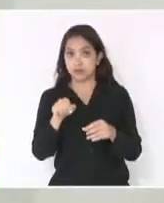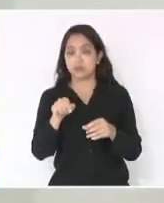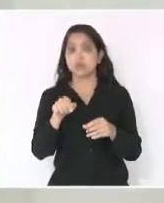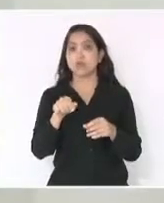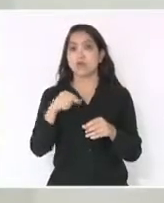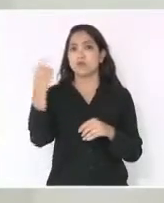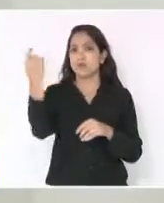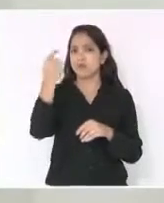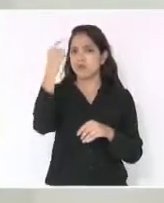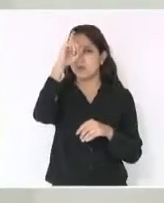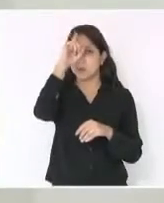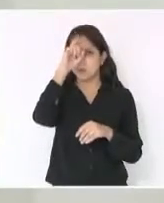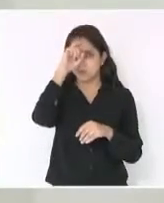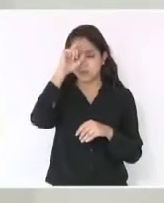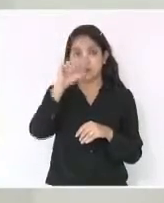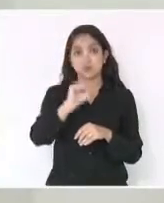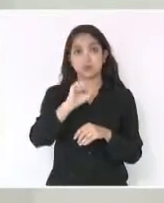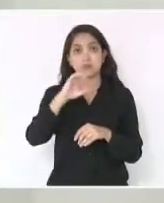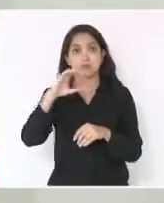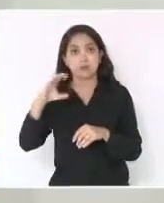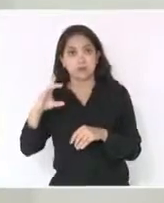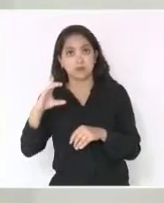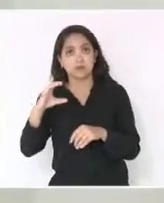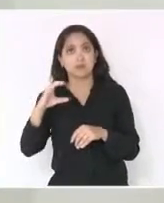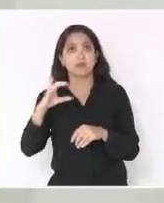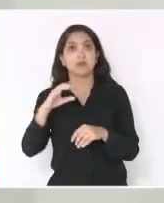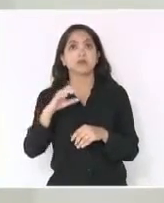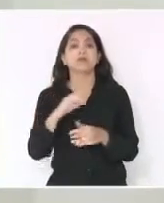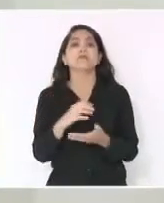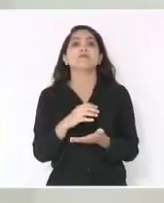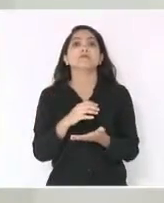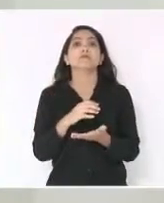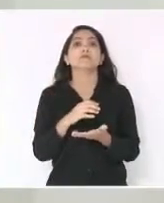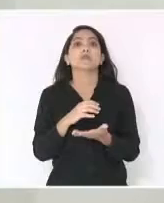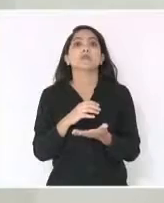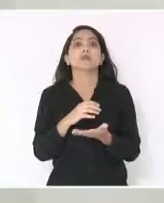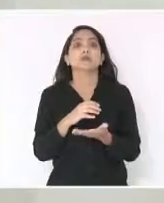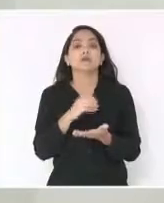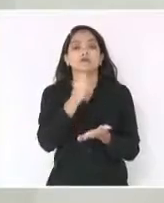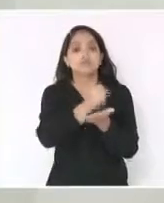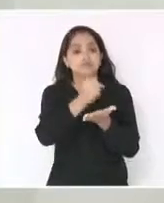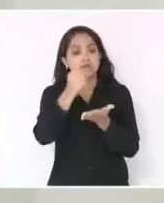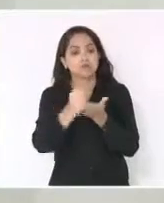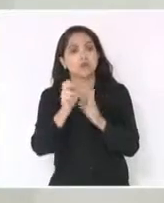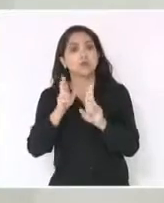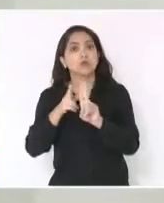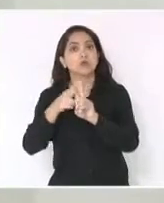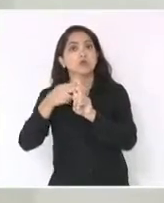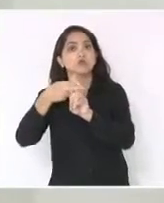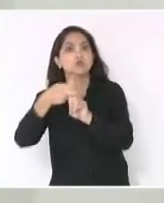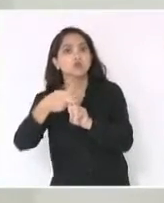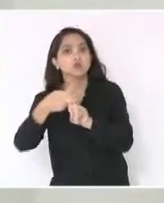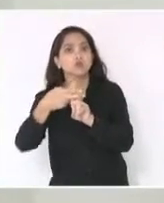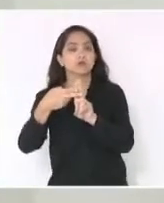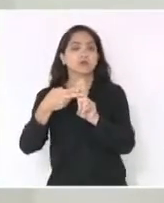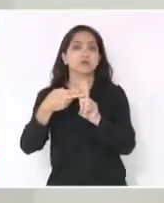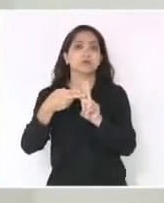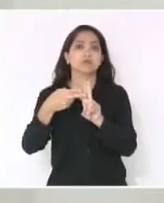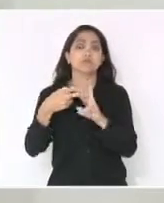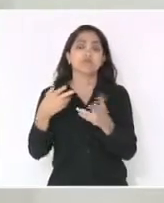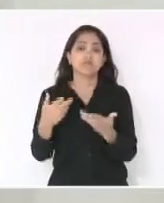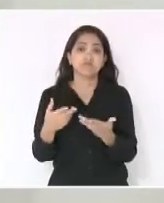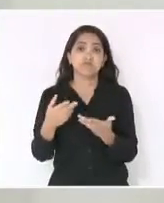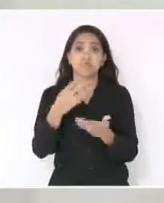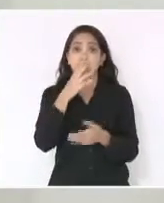hospital catarinense a ser credenciado pelo sus para cuidados prolongados e surpreendentemente lá